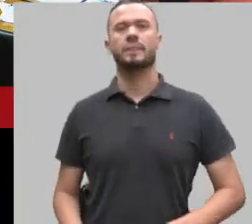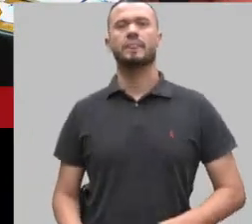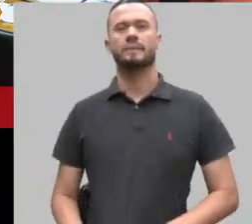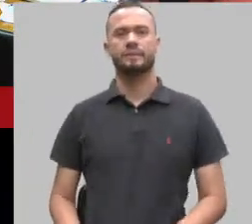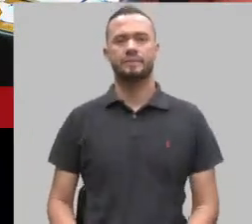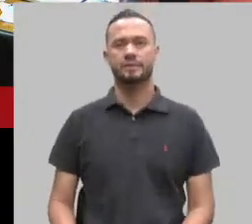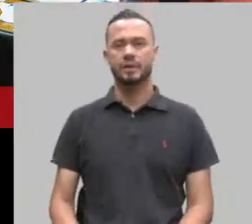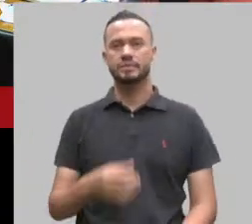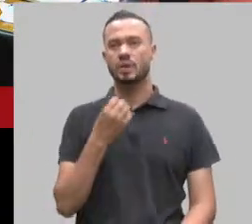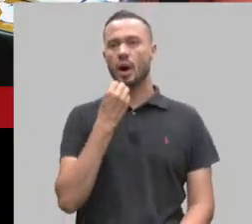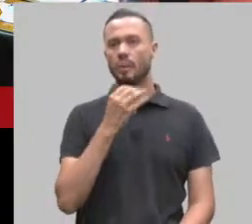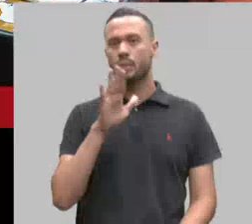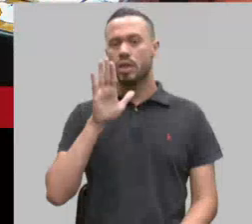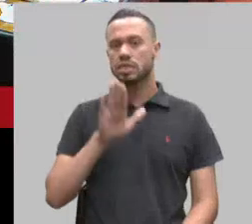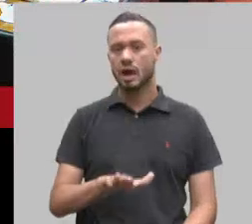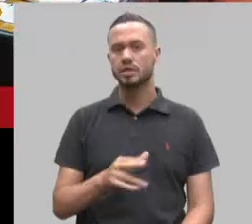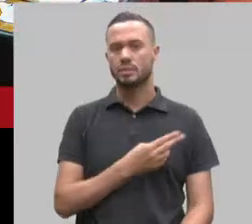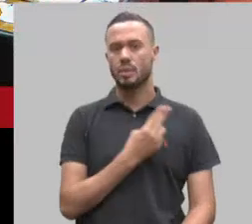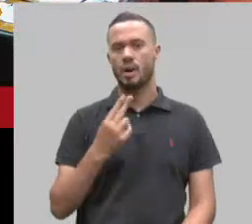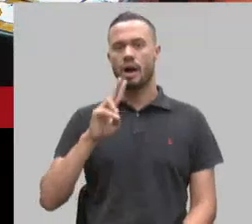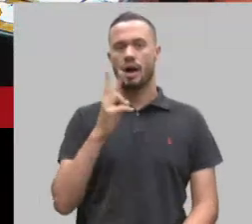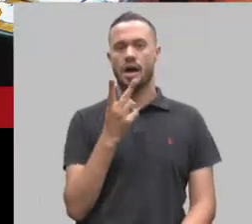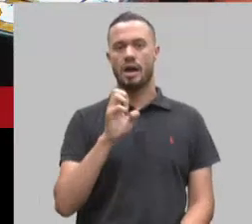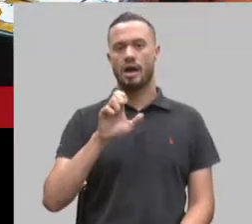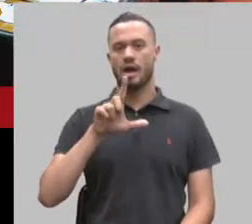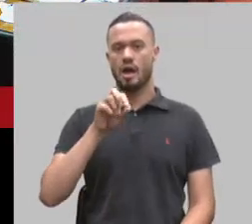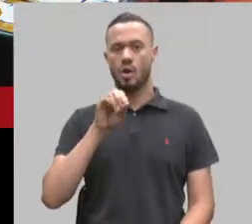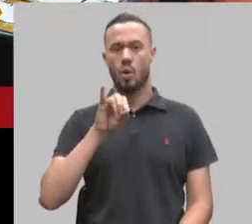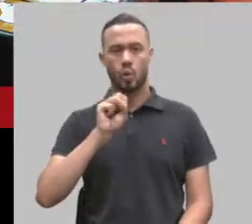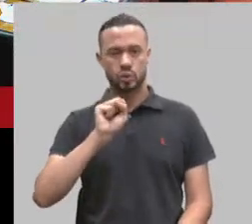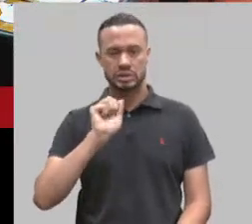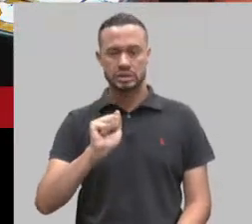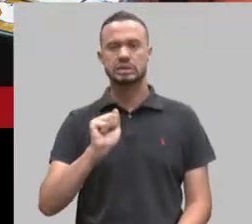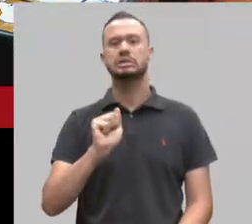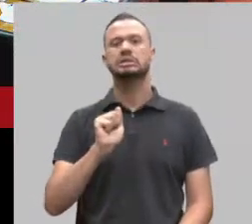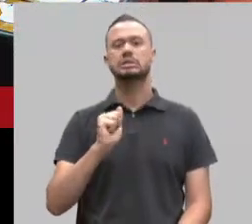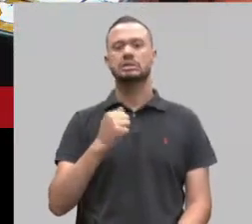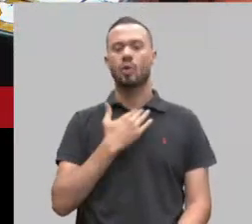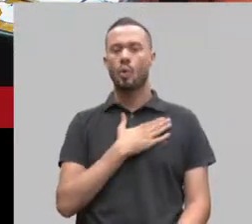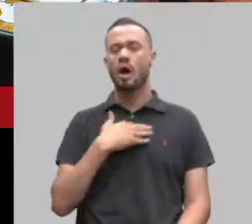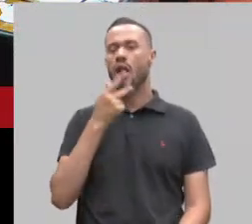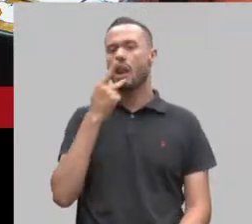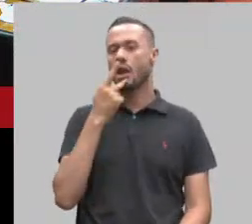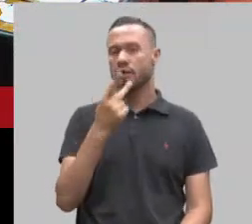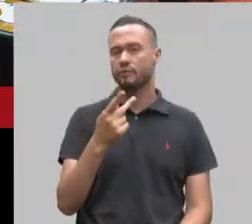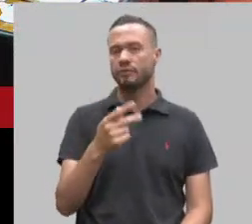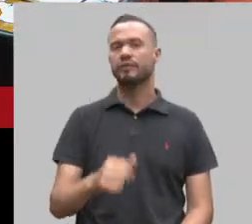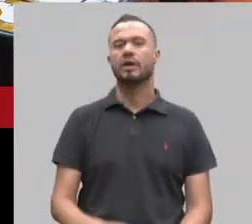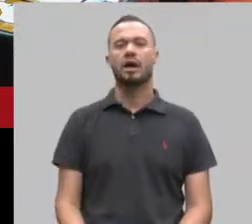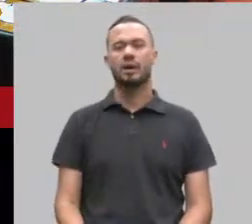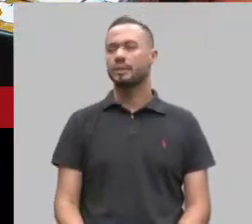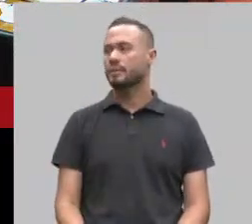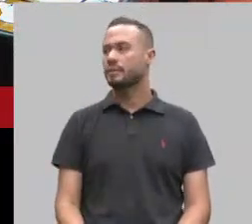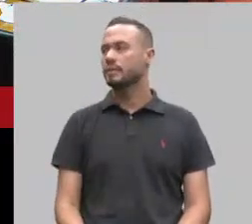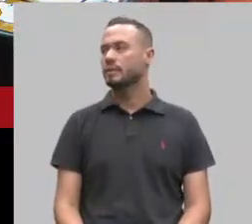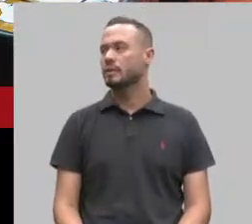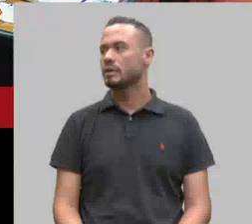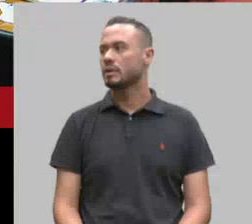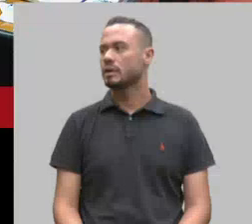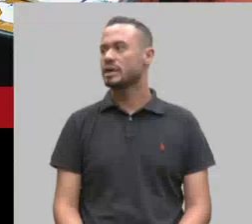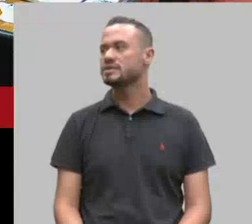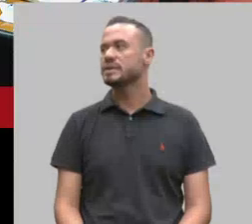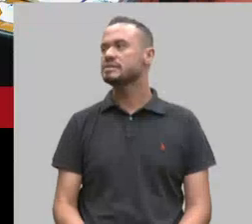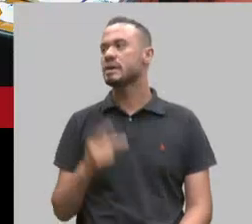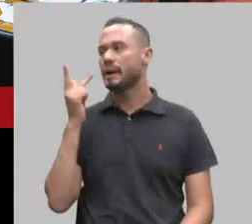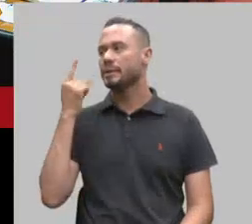tarde meu nome é elía Freitas eu sou de Alpinópolis e eu queria começar primeiramente dizendo que eu não sou contra a ideia dessa proposta